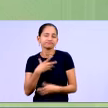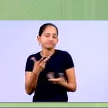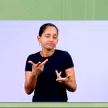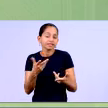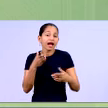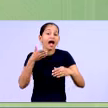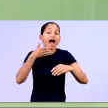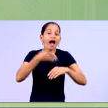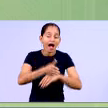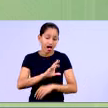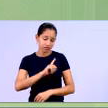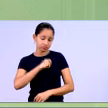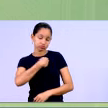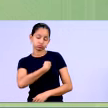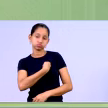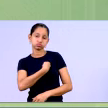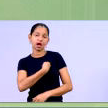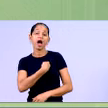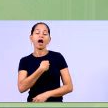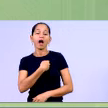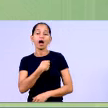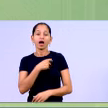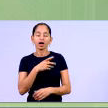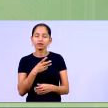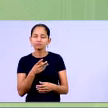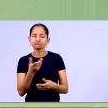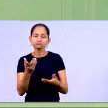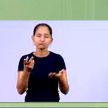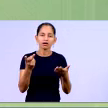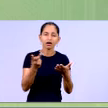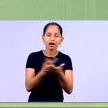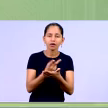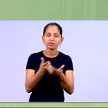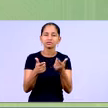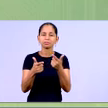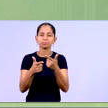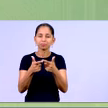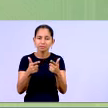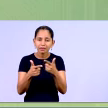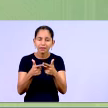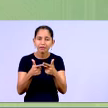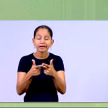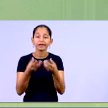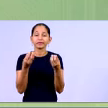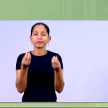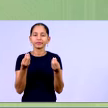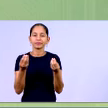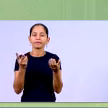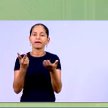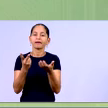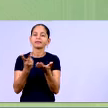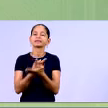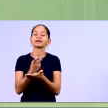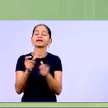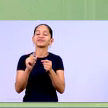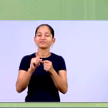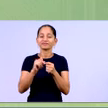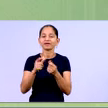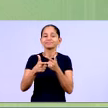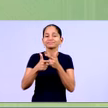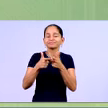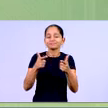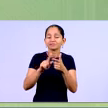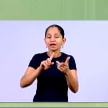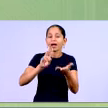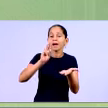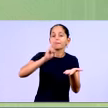fiscalizadas, pode ocorrer de imediatamente serem multadas. Já com as MEs e EPPs, inicialmente, elas têm a